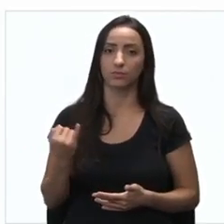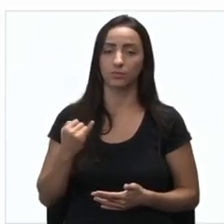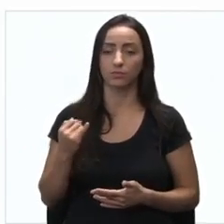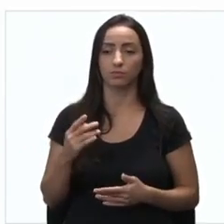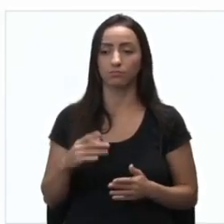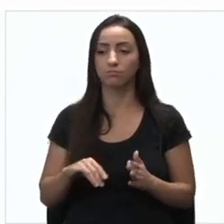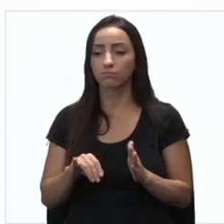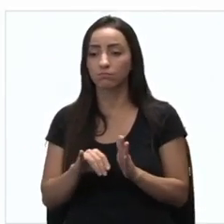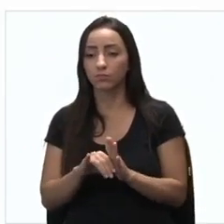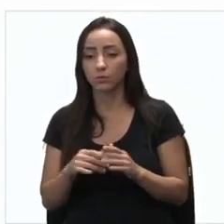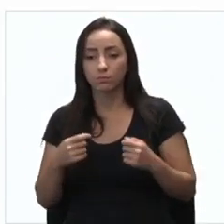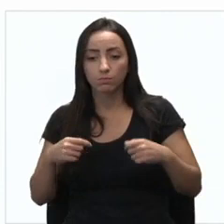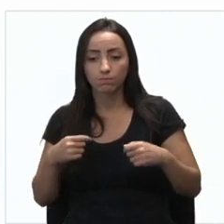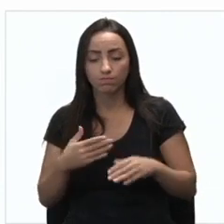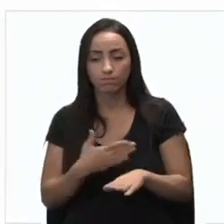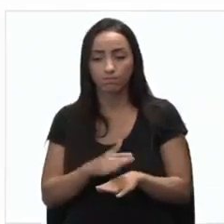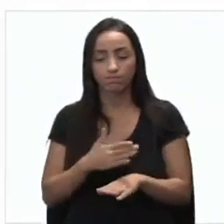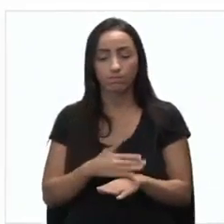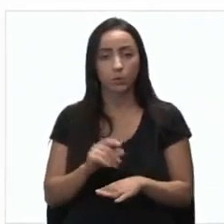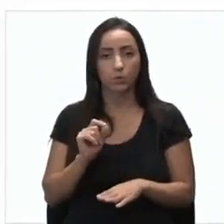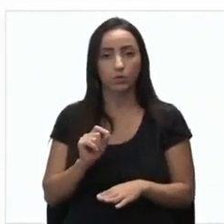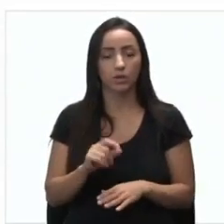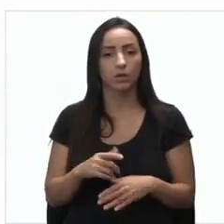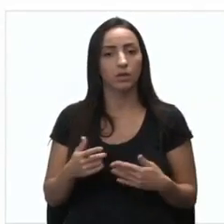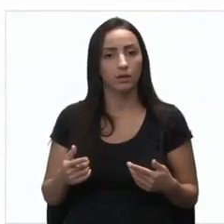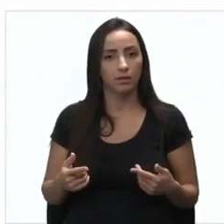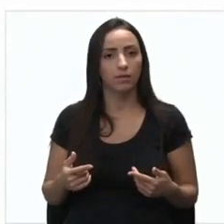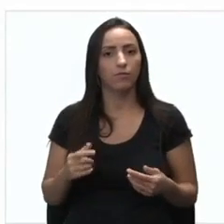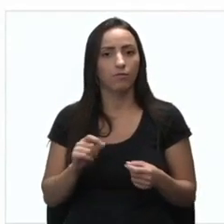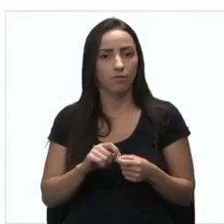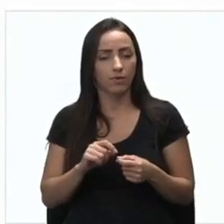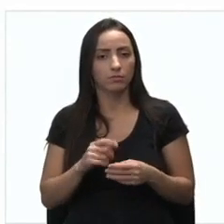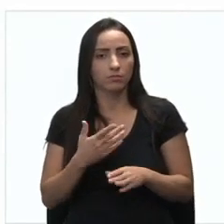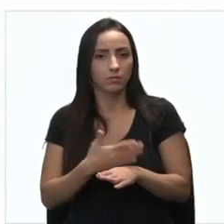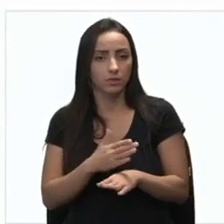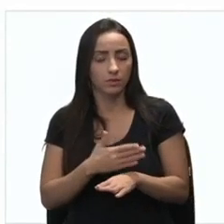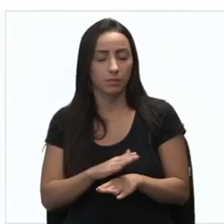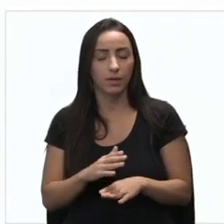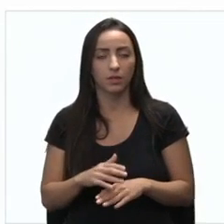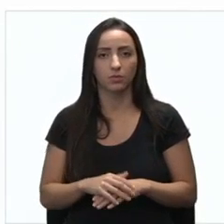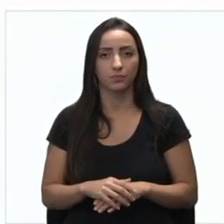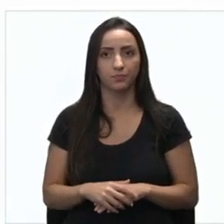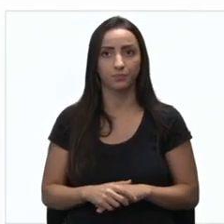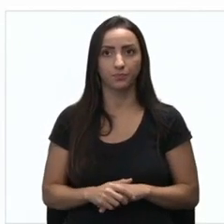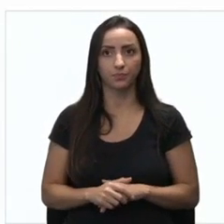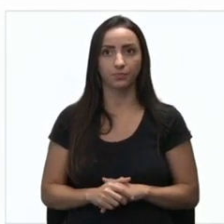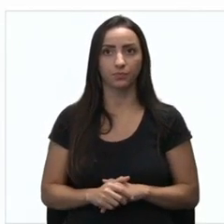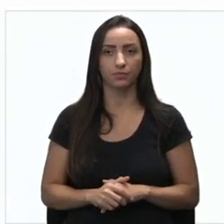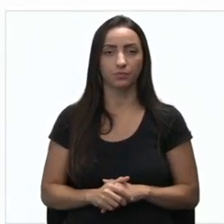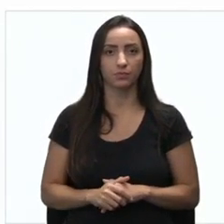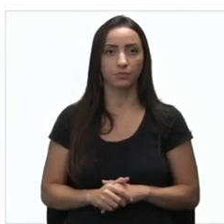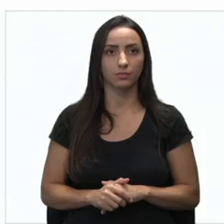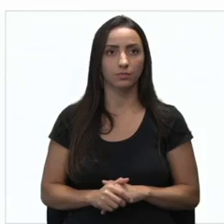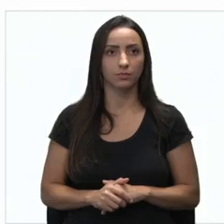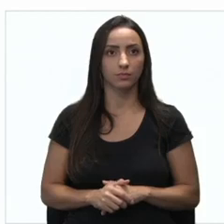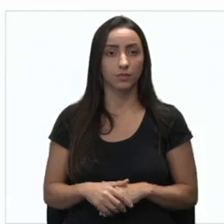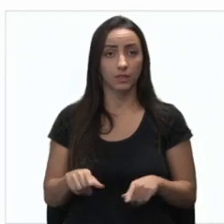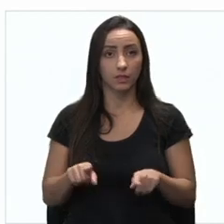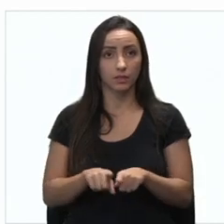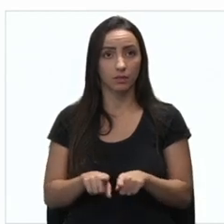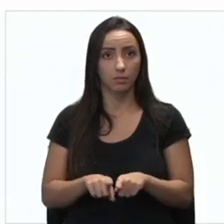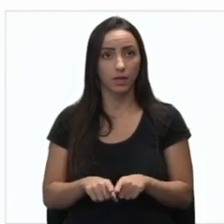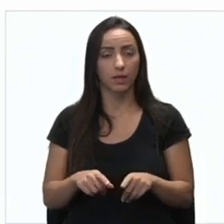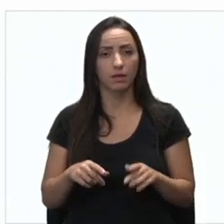identificar as necessidades de treinamento e aplicar esse treinamento aí quanto mais rápido possível.